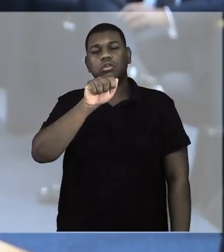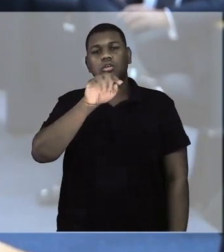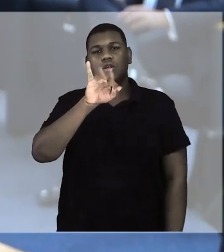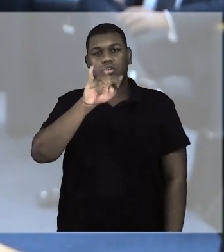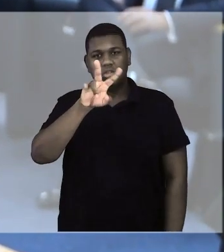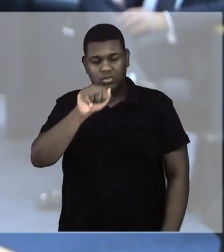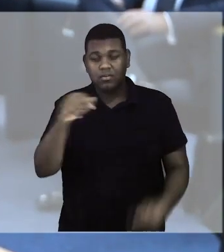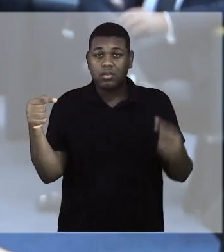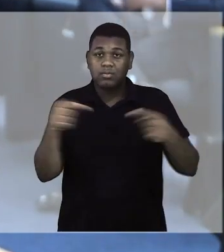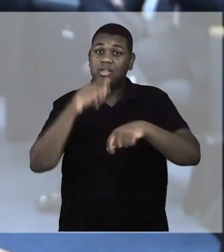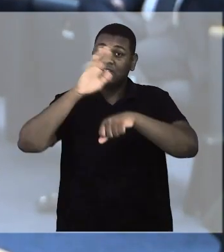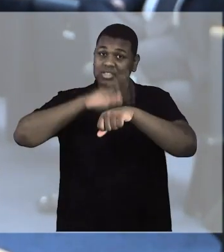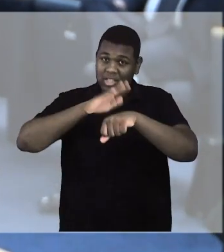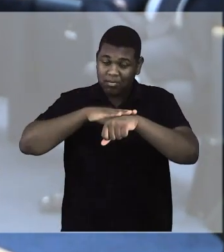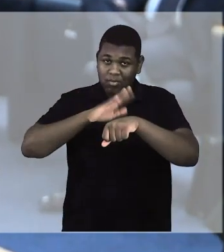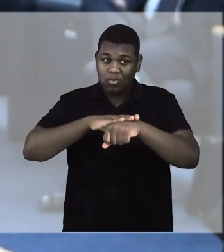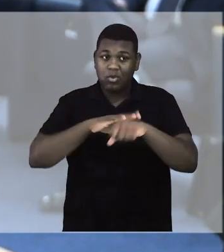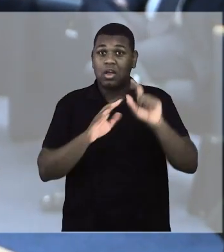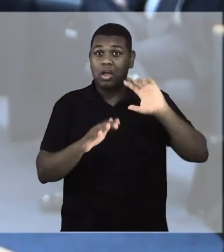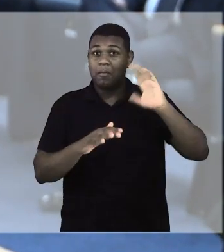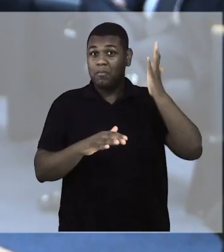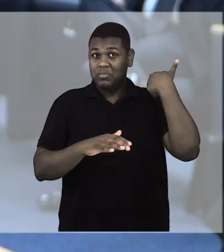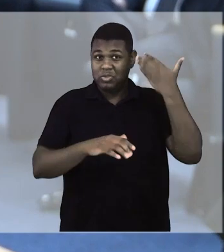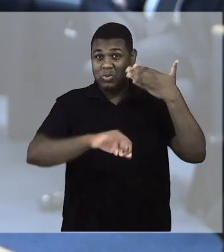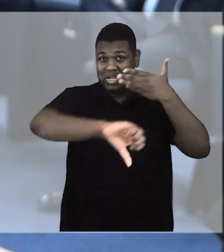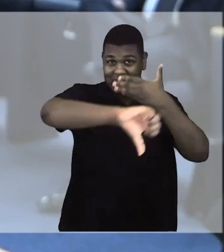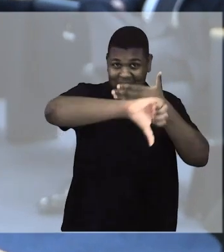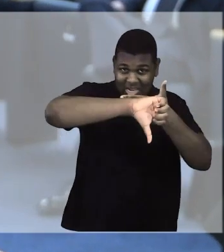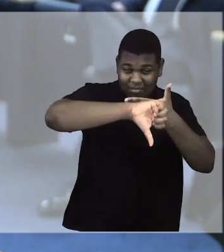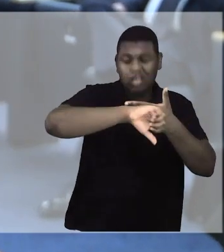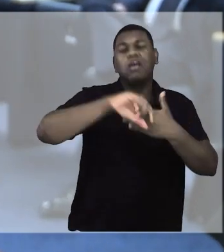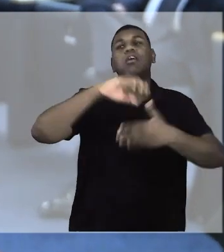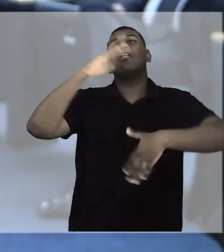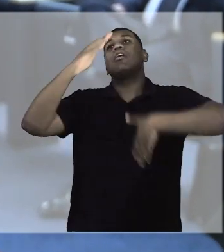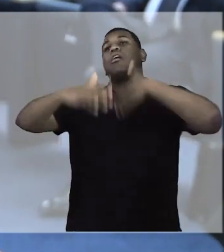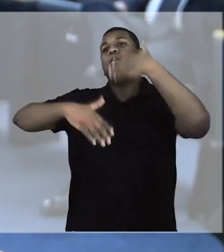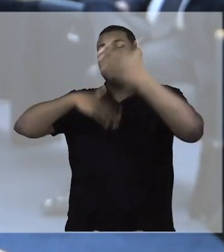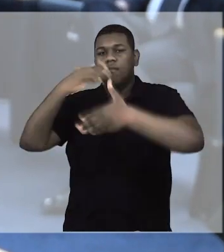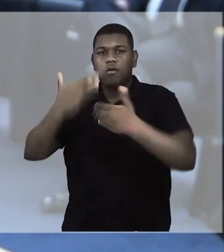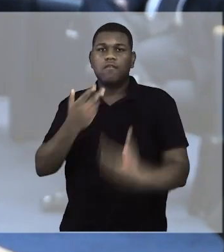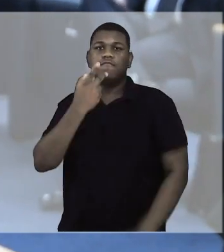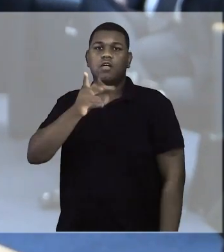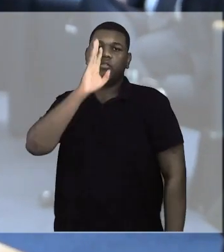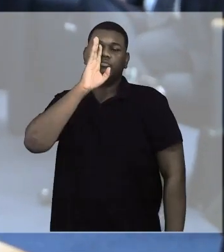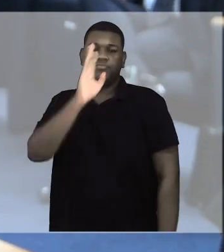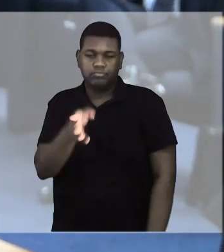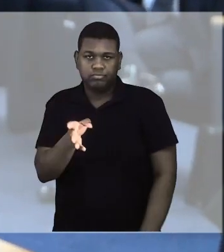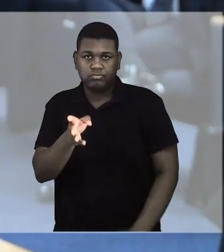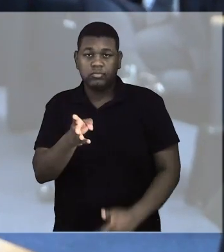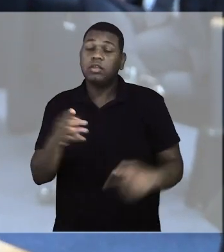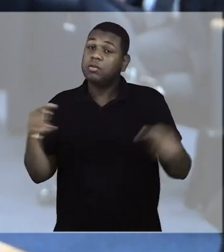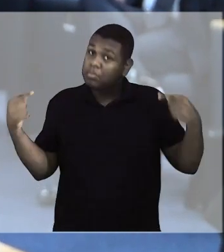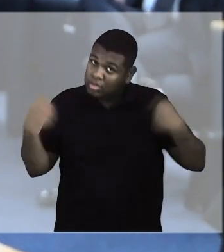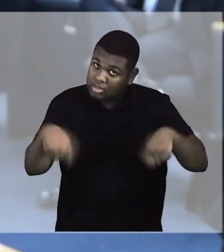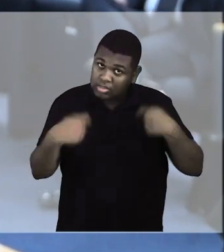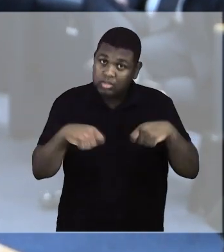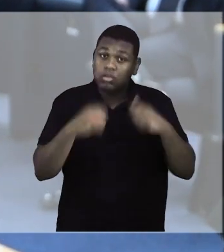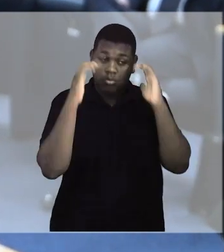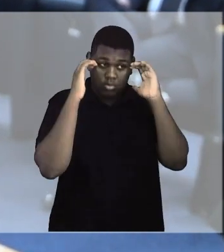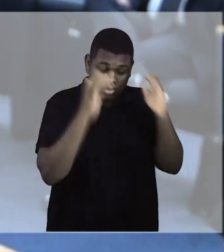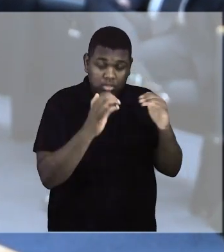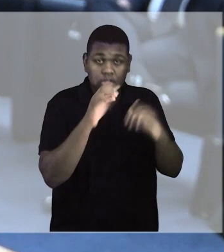que possibilitava a ocorrência da prescrição retroativa considerando-se o tempo decorrido da consumação do delito ao recebimento da